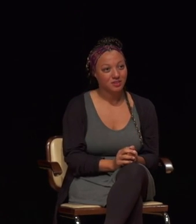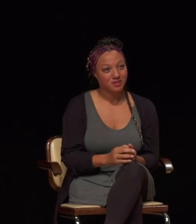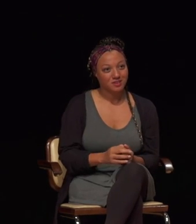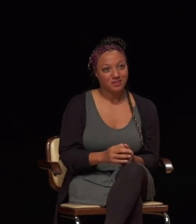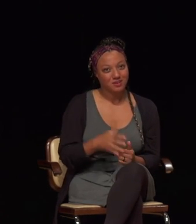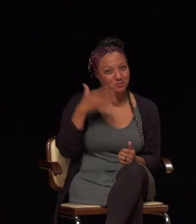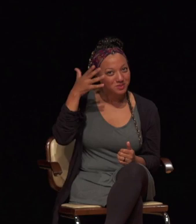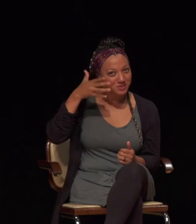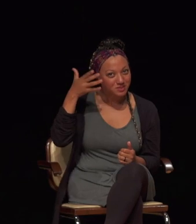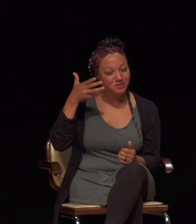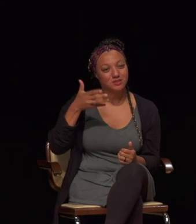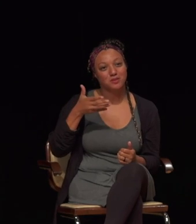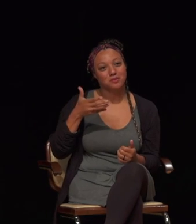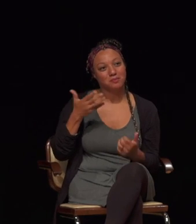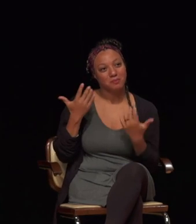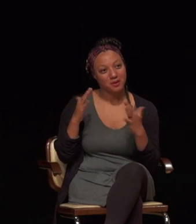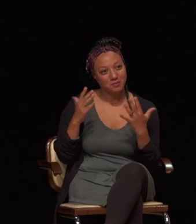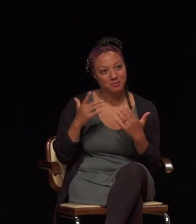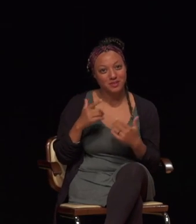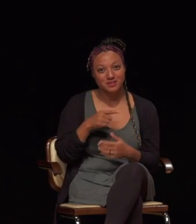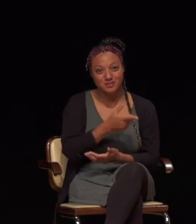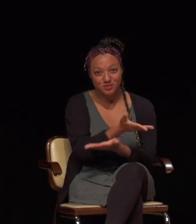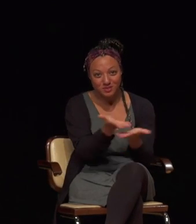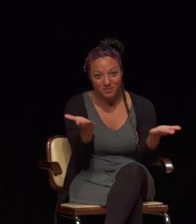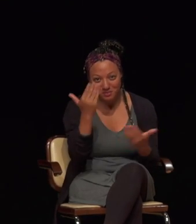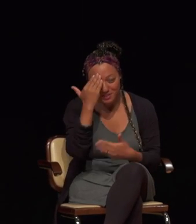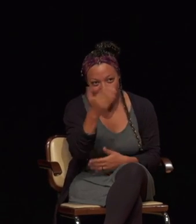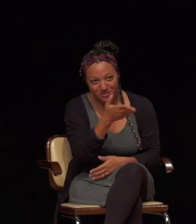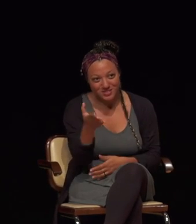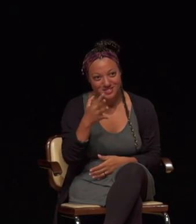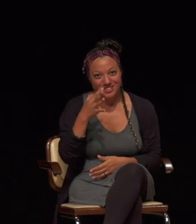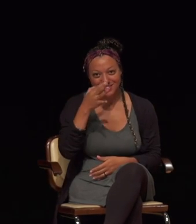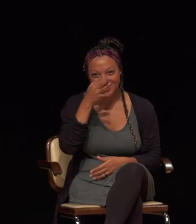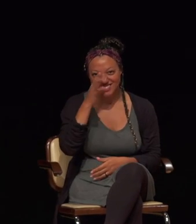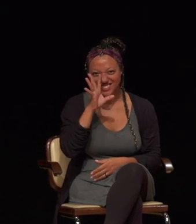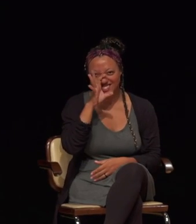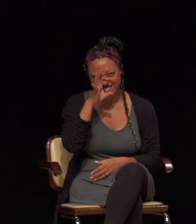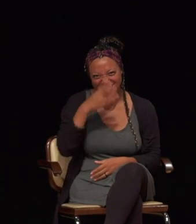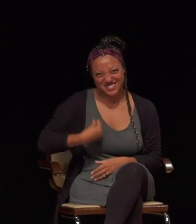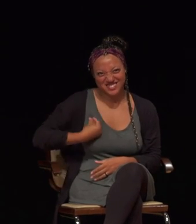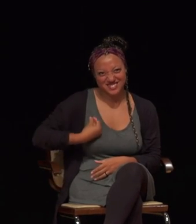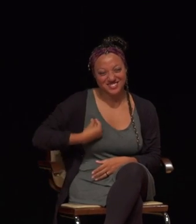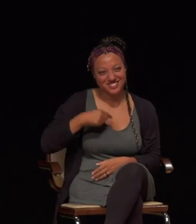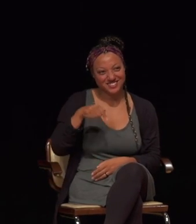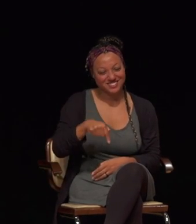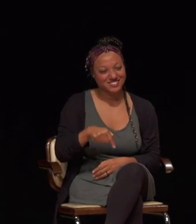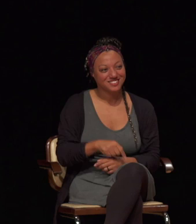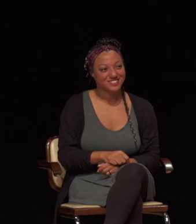apresentação Parabéns Obrigada aos Sobreviventes Quero agradecer ao